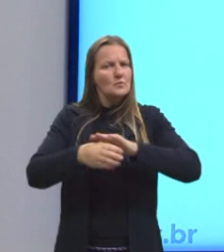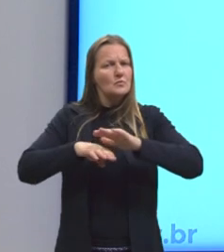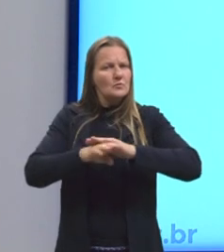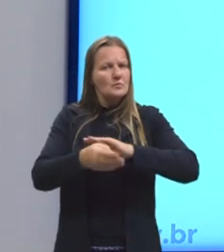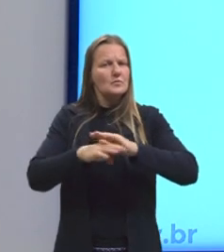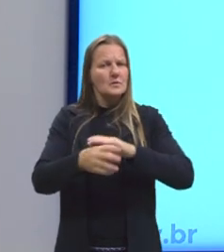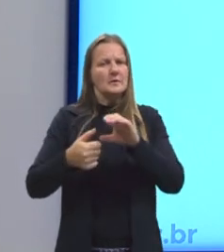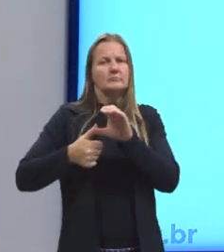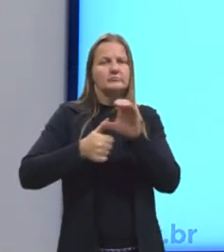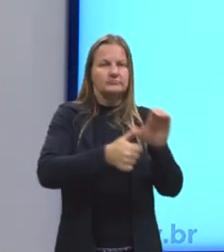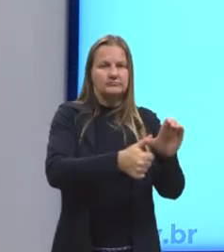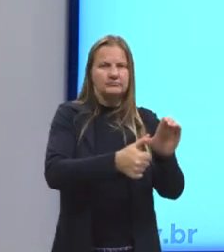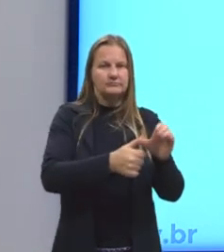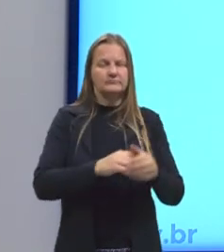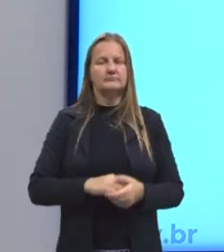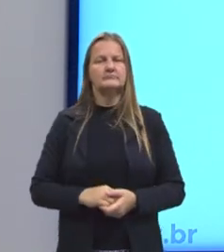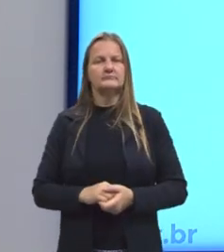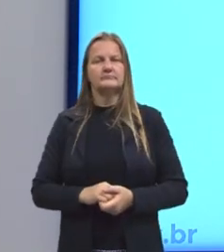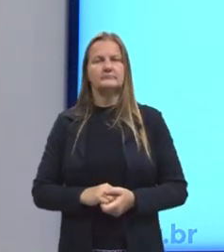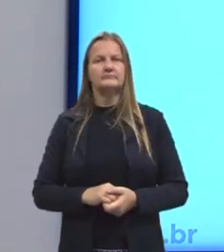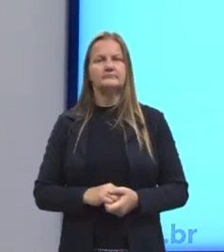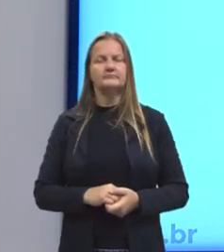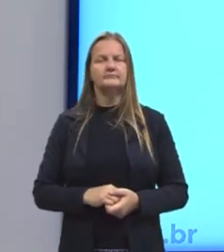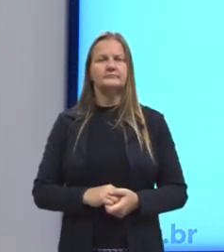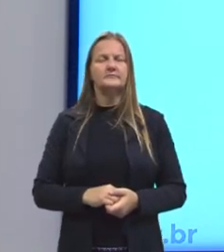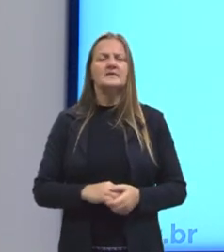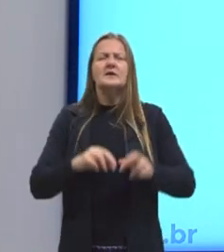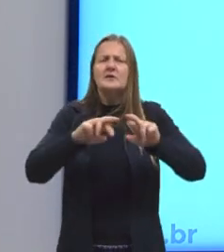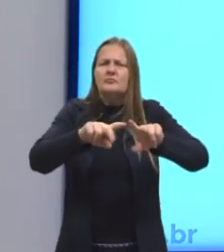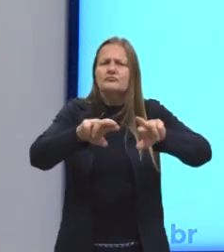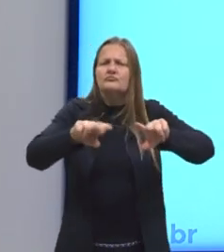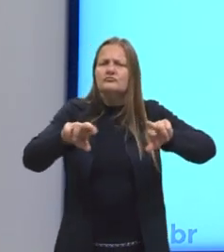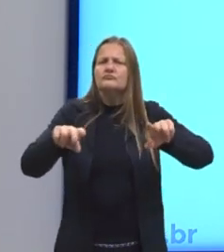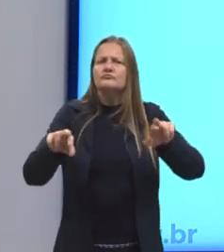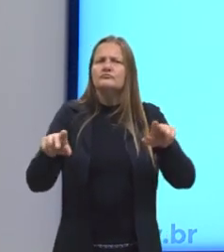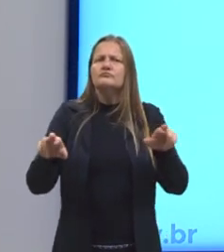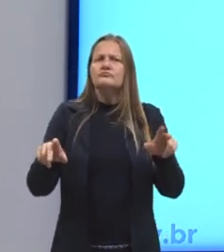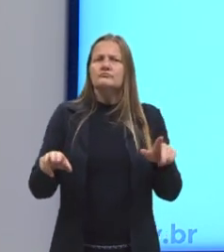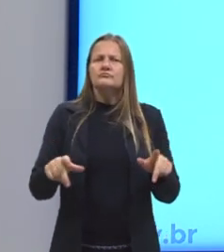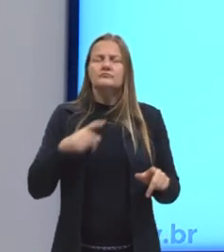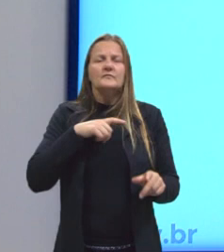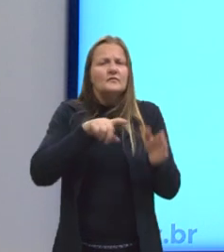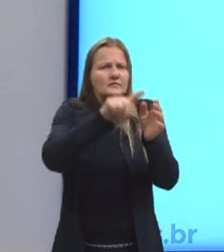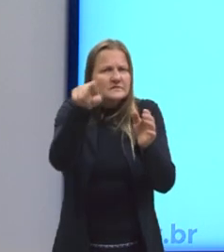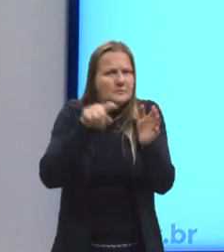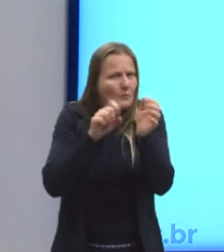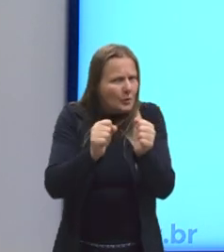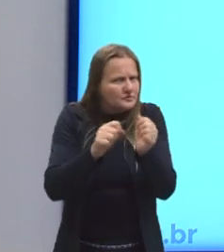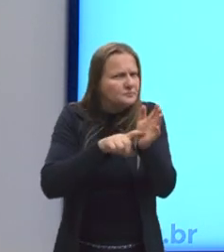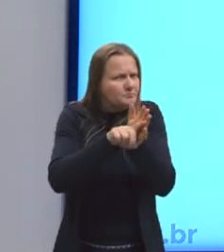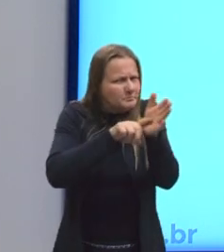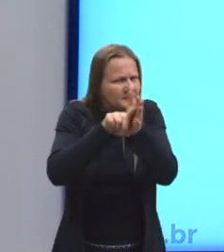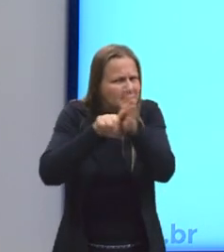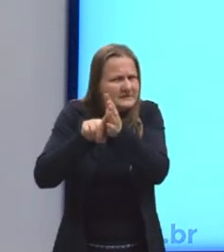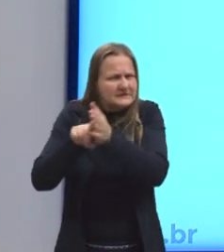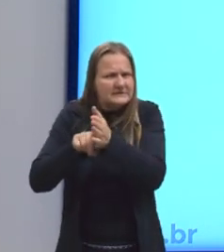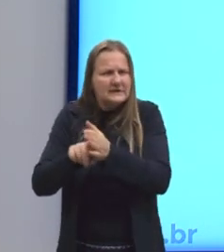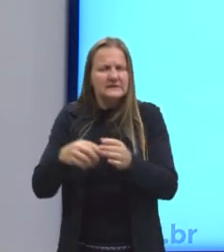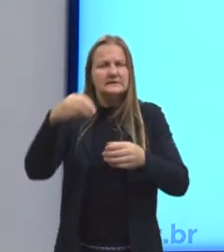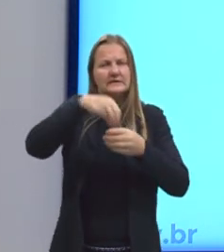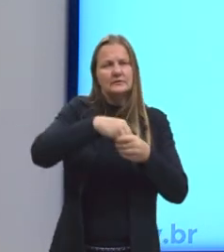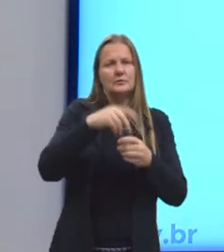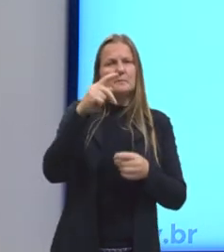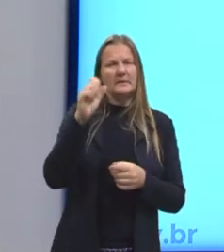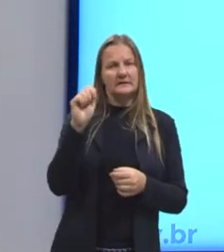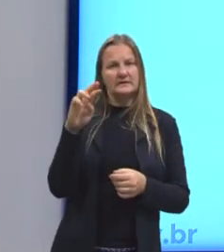ao cristianismo são vários tá toma se vocês pesquisarem são vários padres da patrística